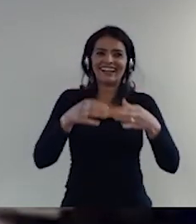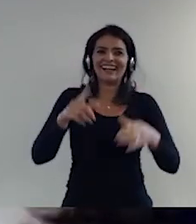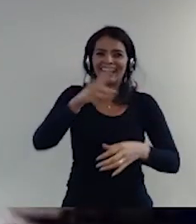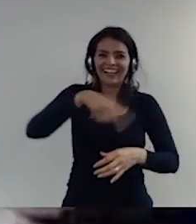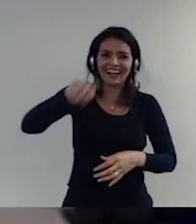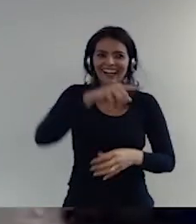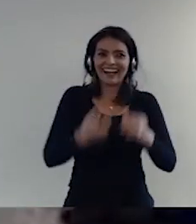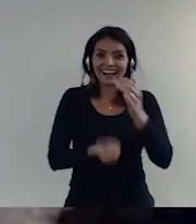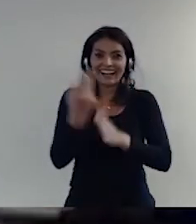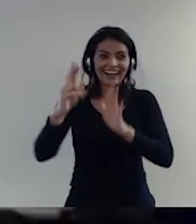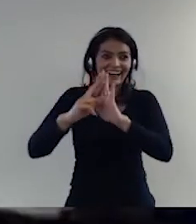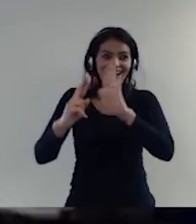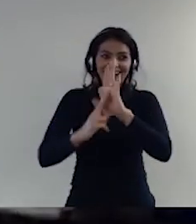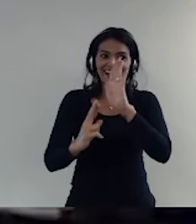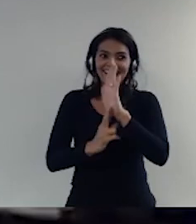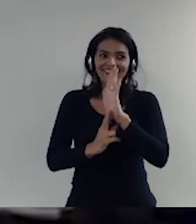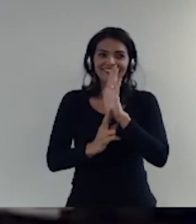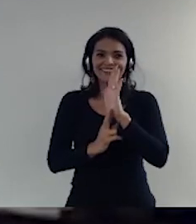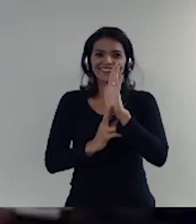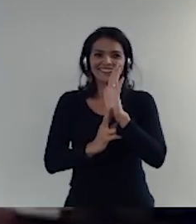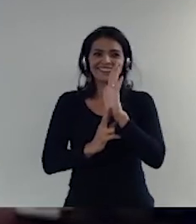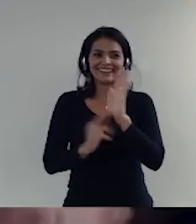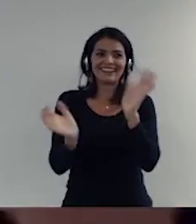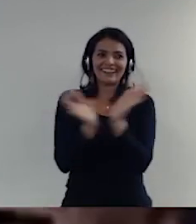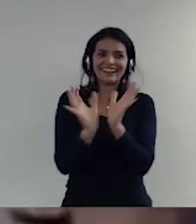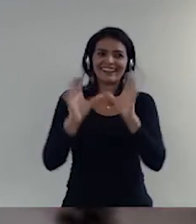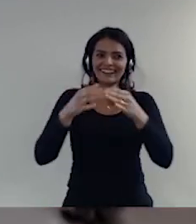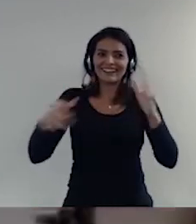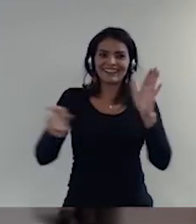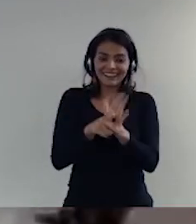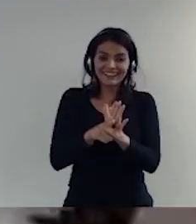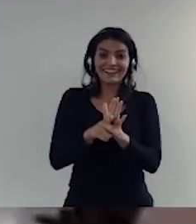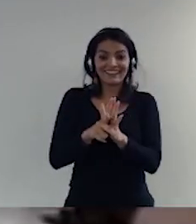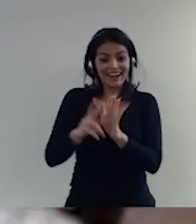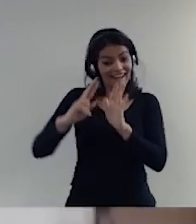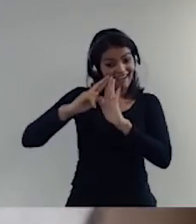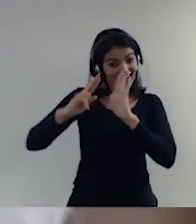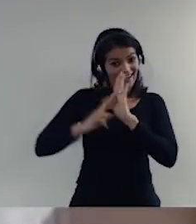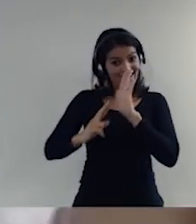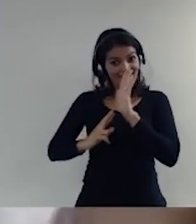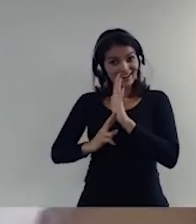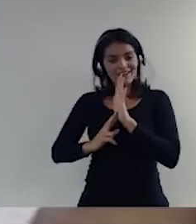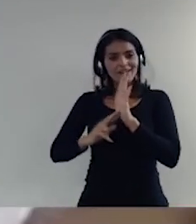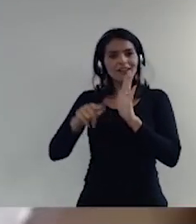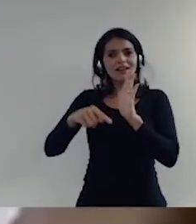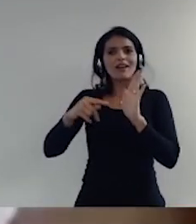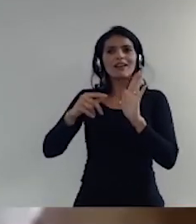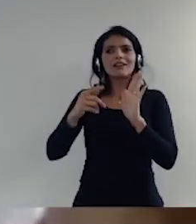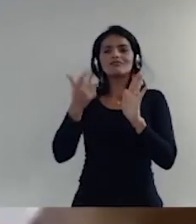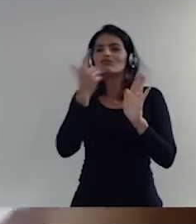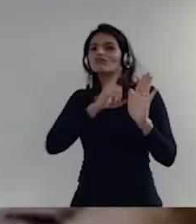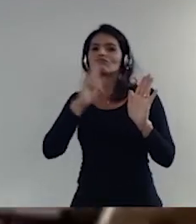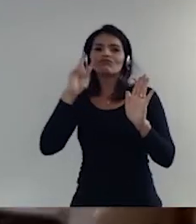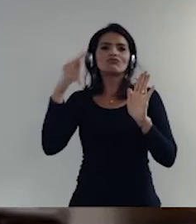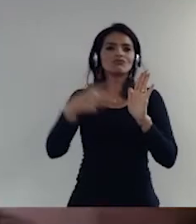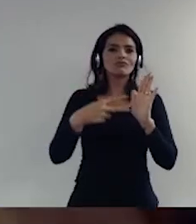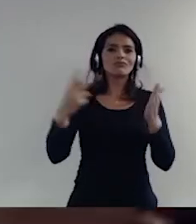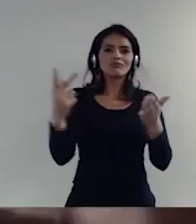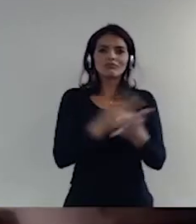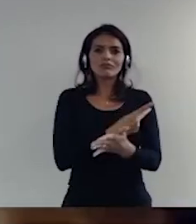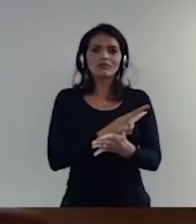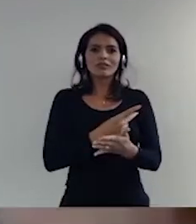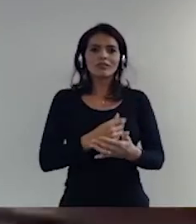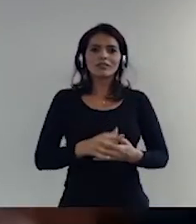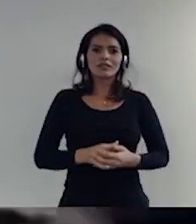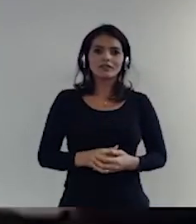que criar regras específicas, porque as próprias regras, ainda as que visam a correr alterações da